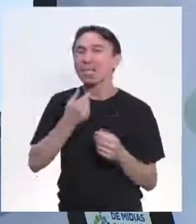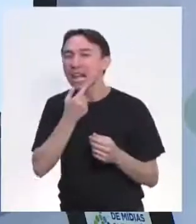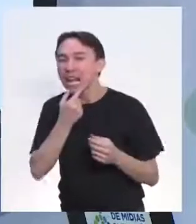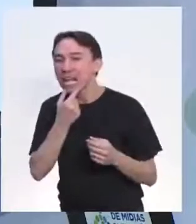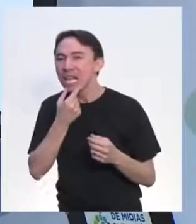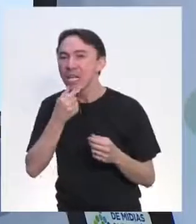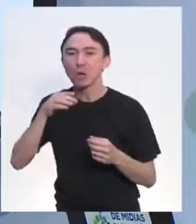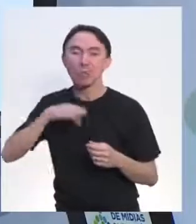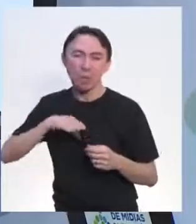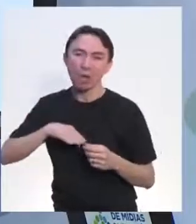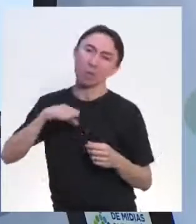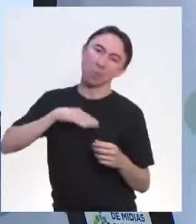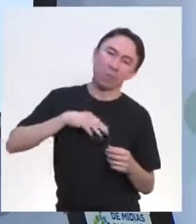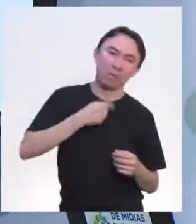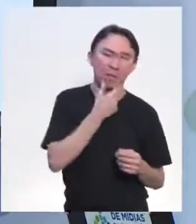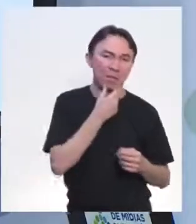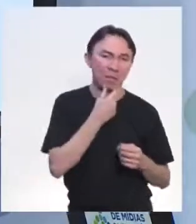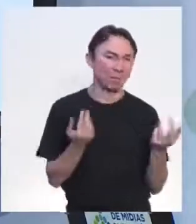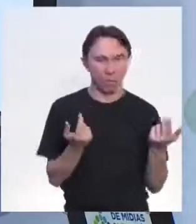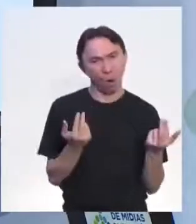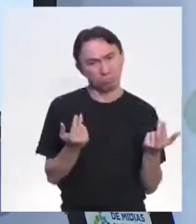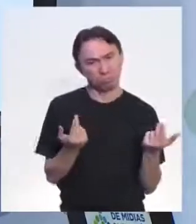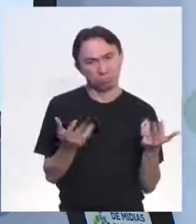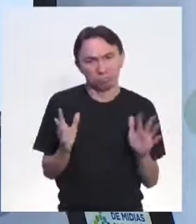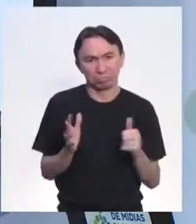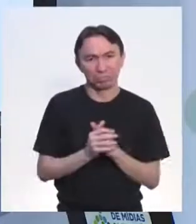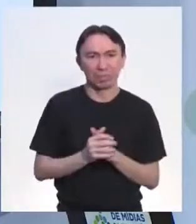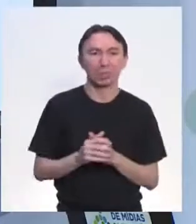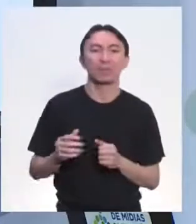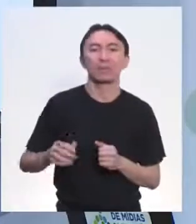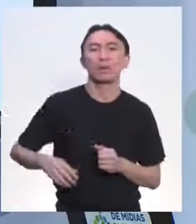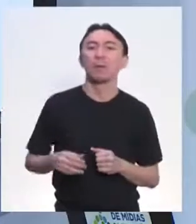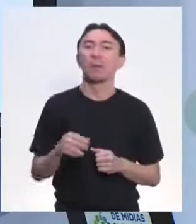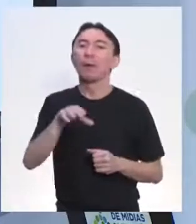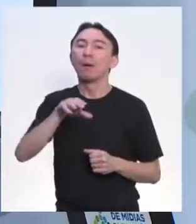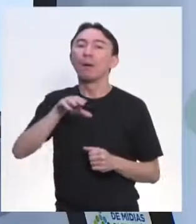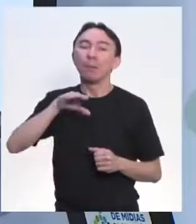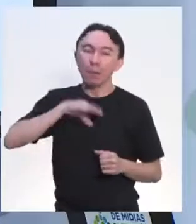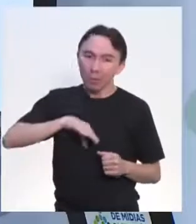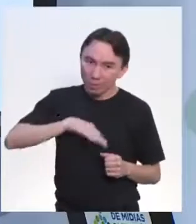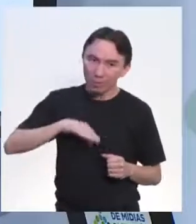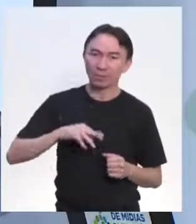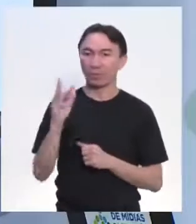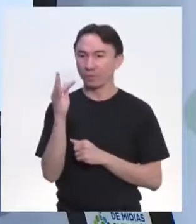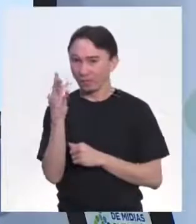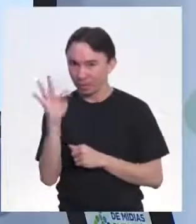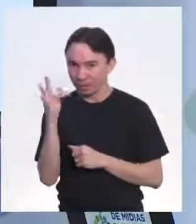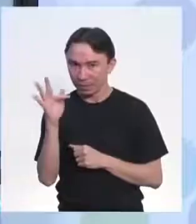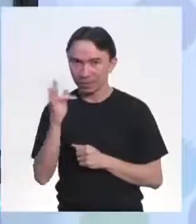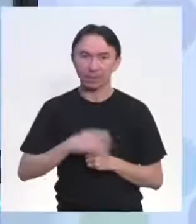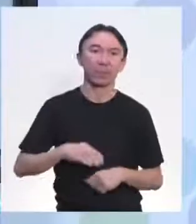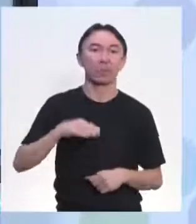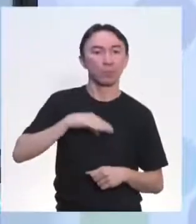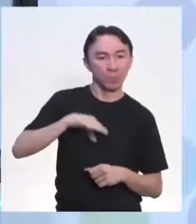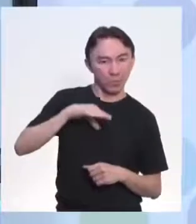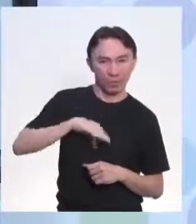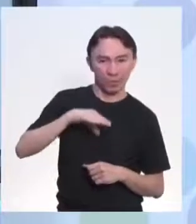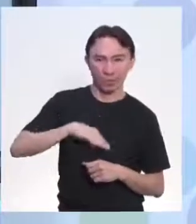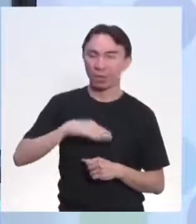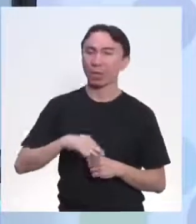coisa. Então, eu vou juntar português dali para frente. Português com física, português